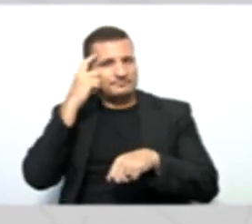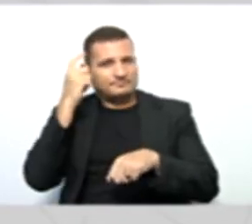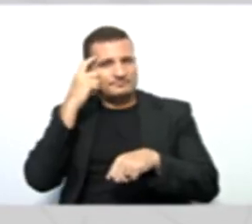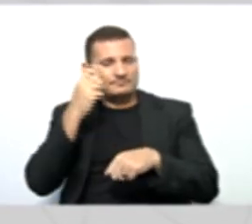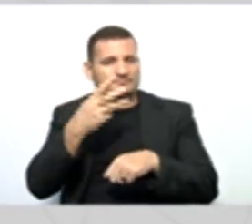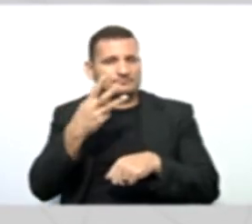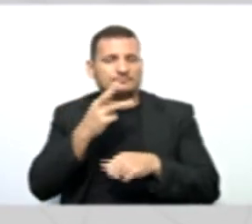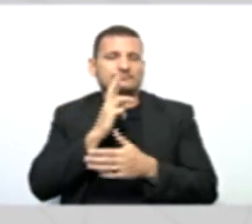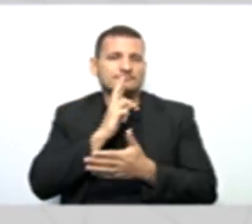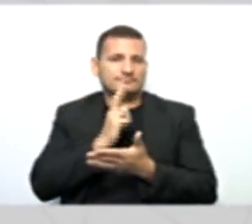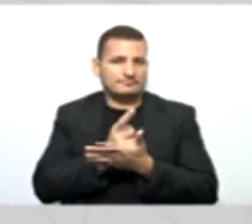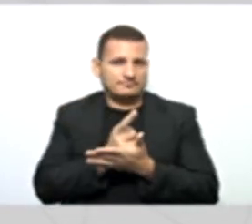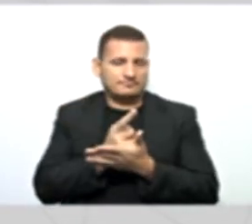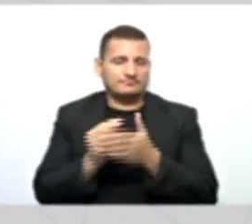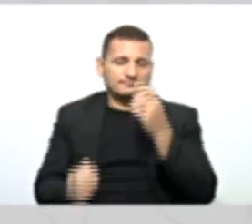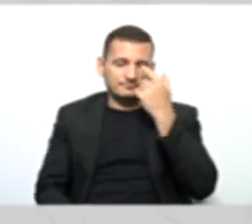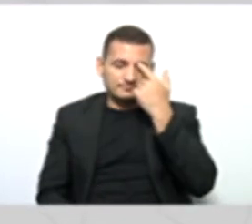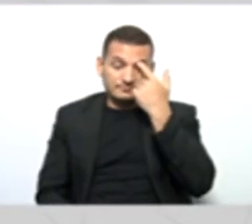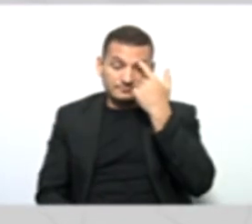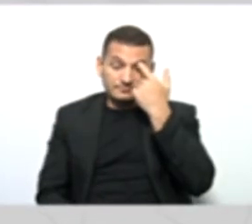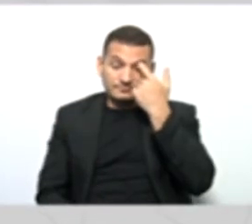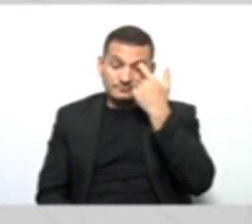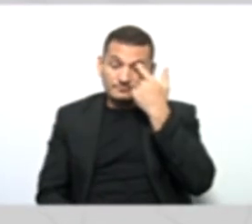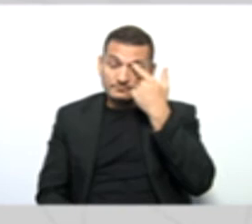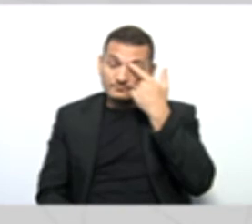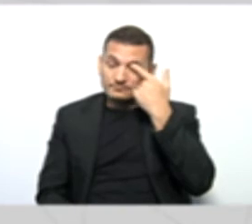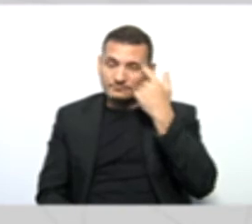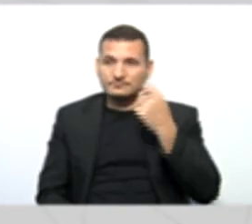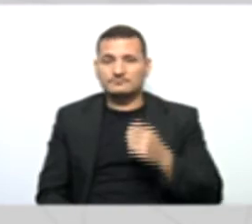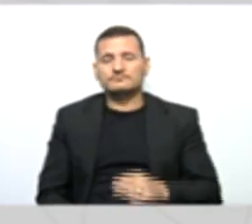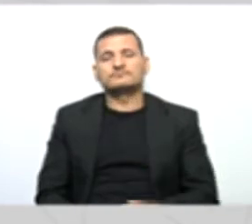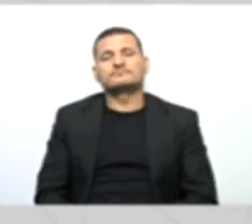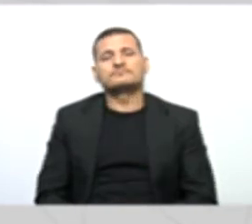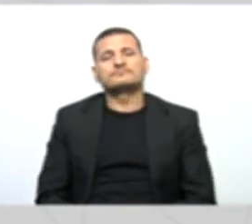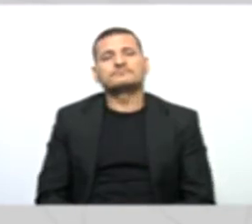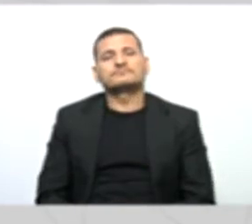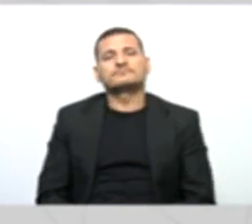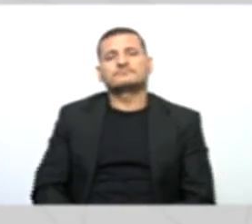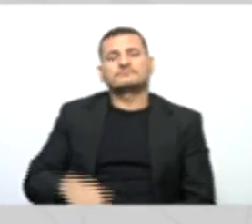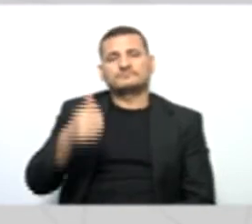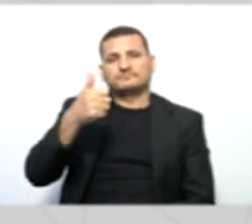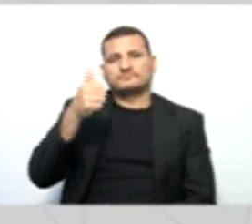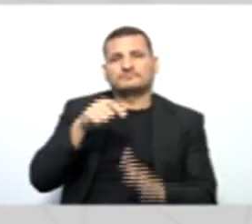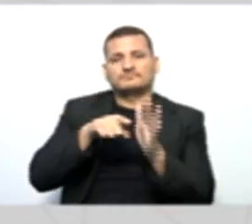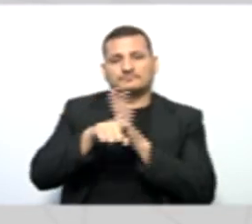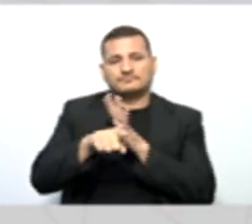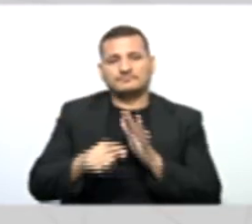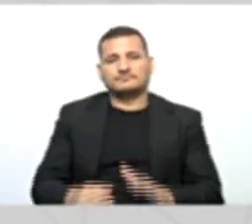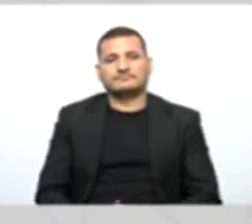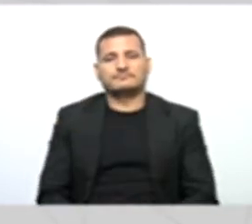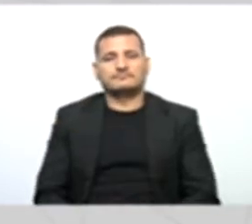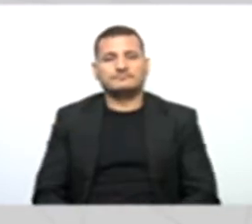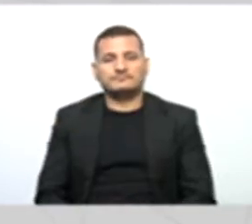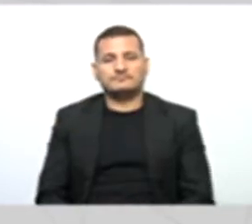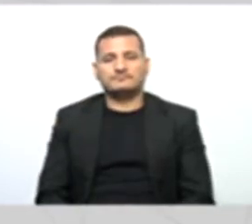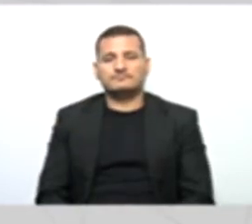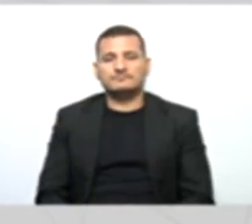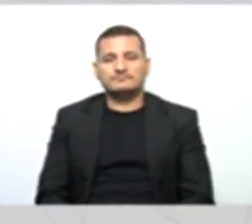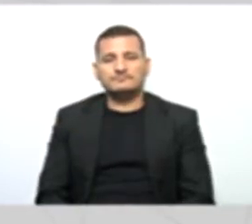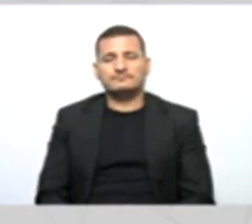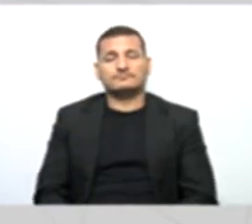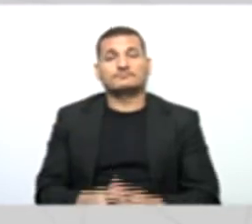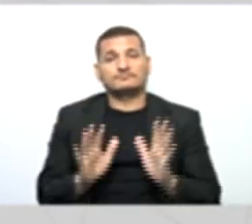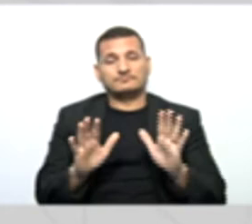na questão 3. Olha aí quais são as três questões. Primeira questão. Baseado nos